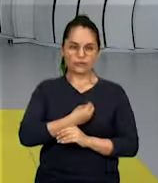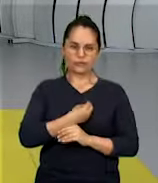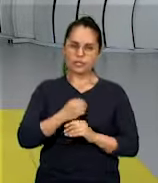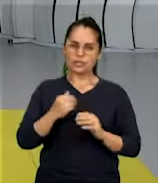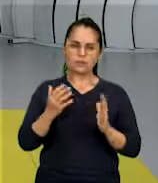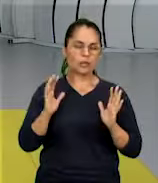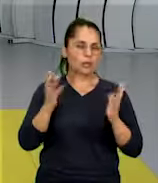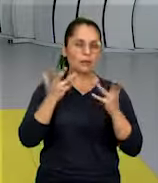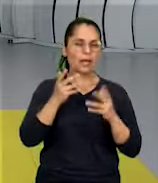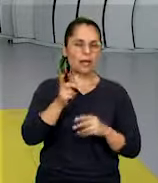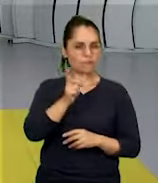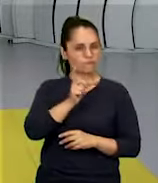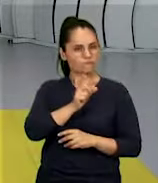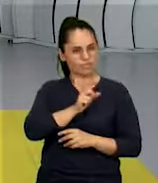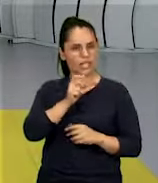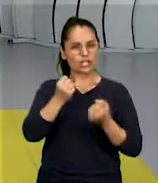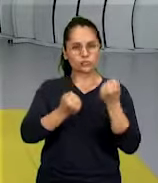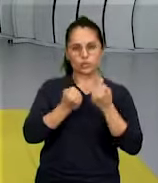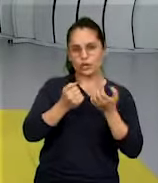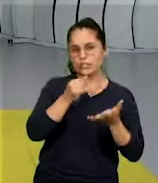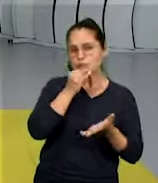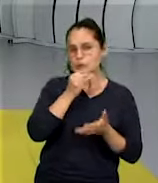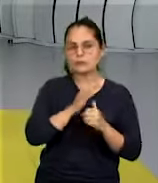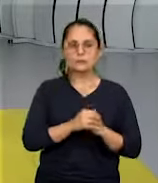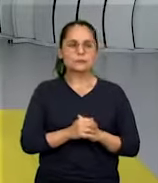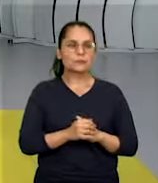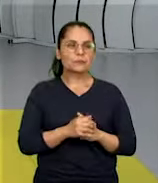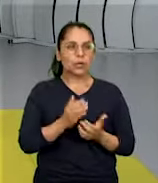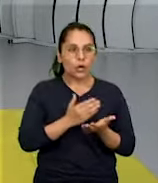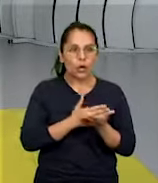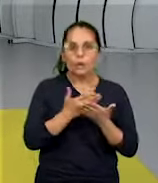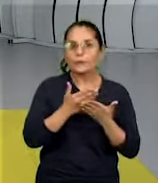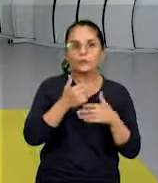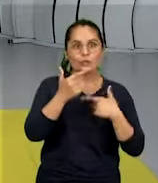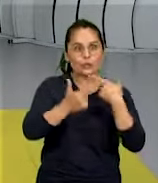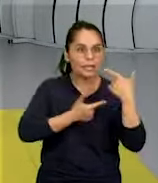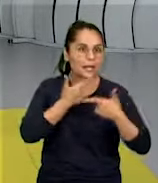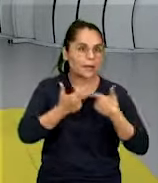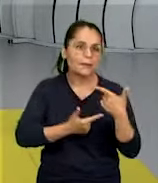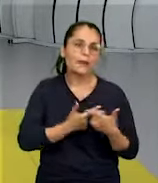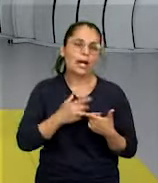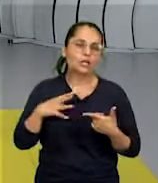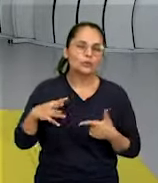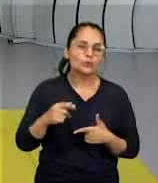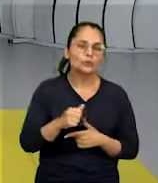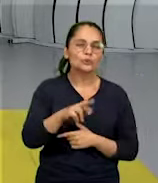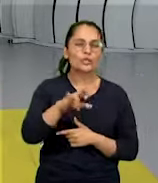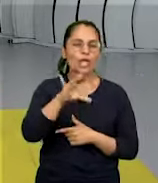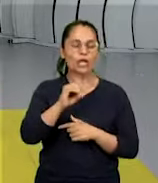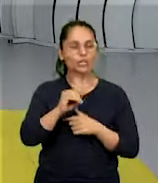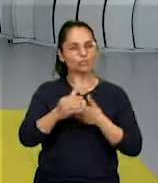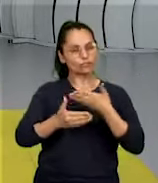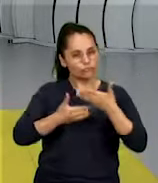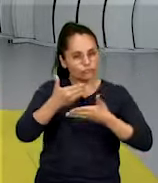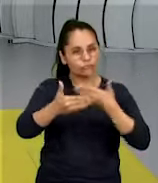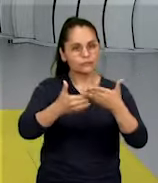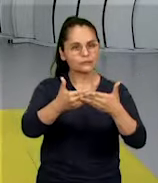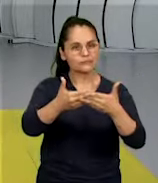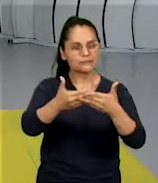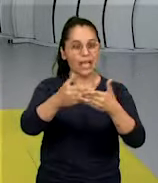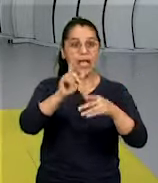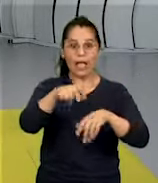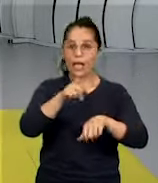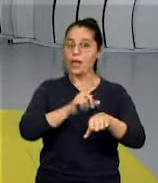sei lá, que tirou carteira de motorista, para comemorar que iniciou num emprego. Isso tudo são ritos de passagem. Isso tudo